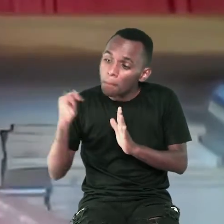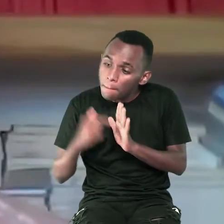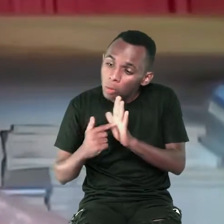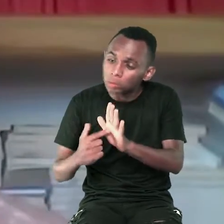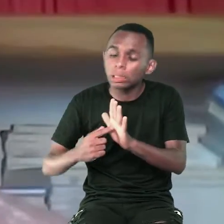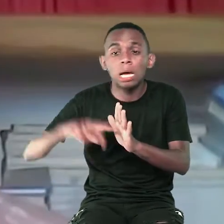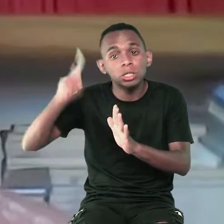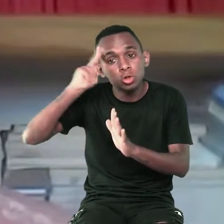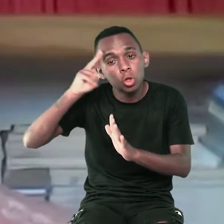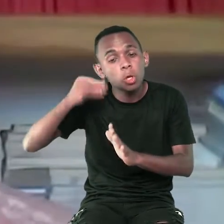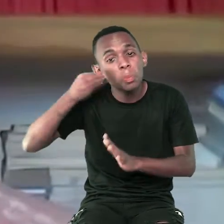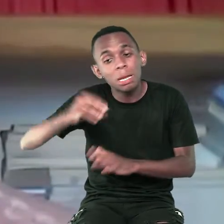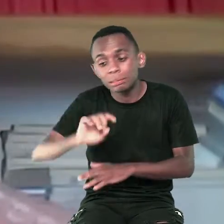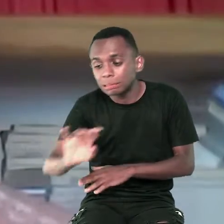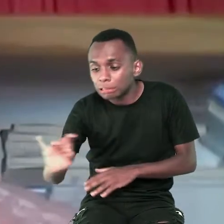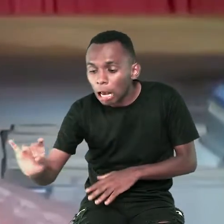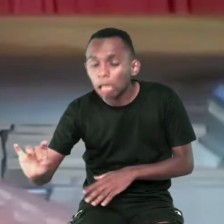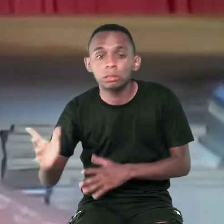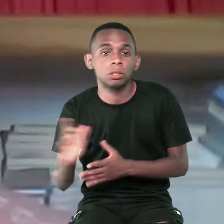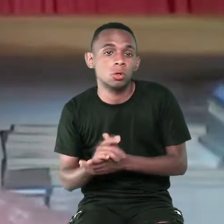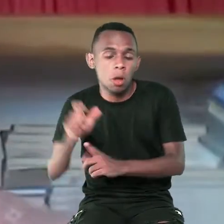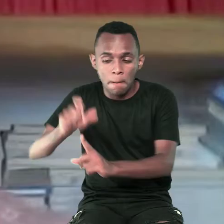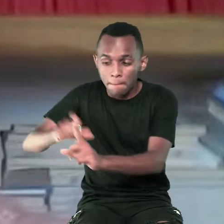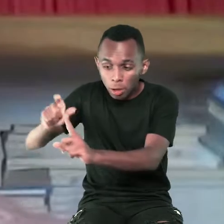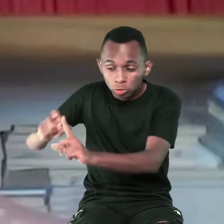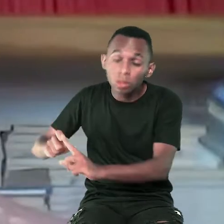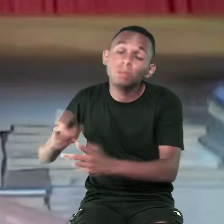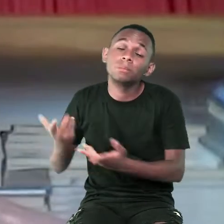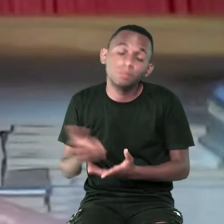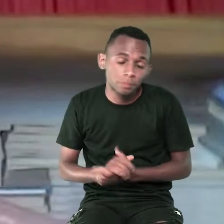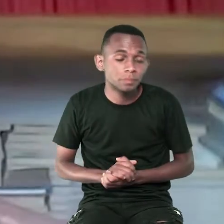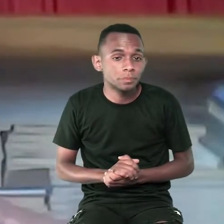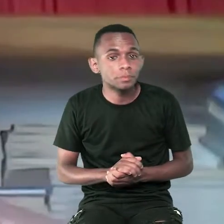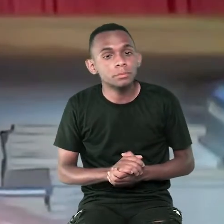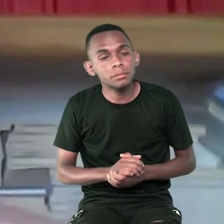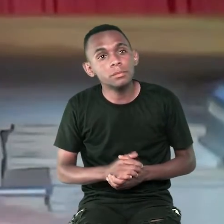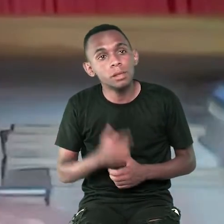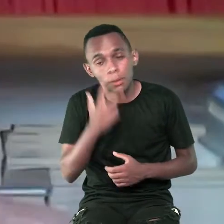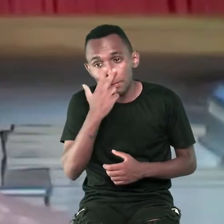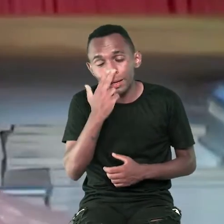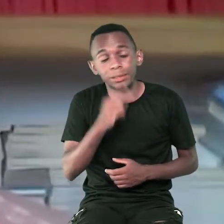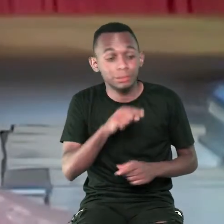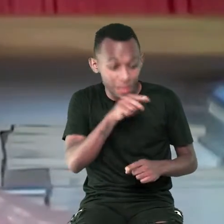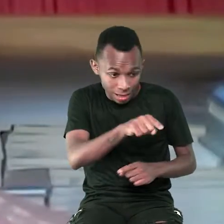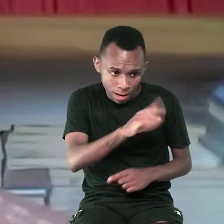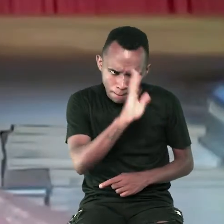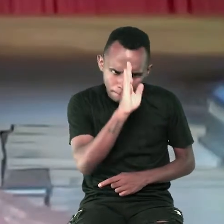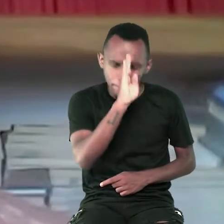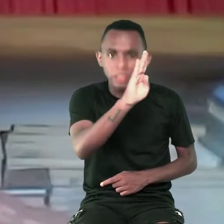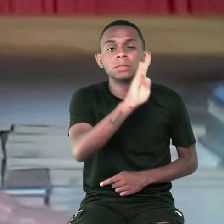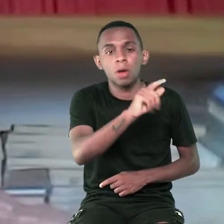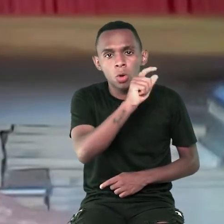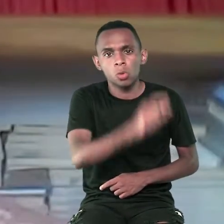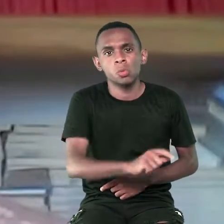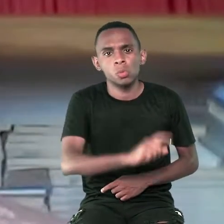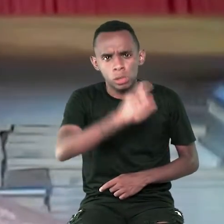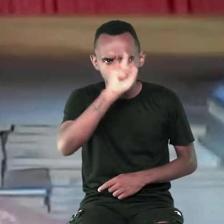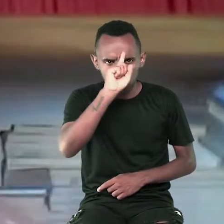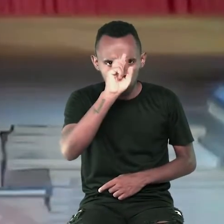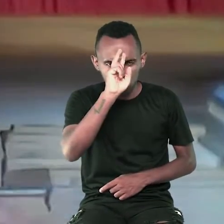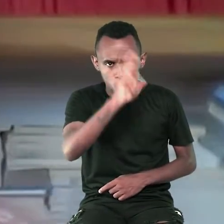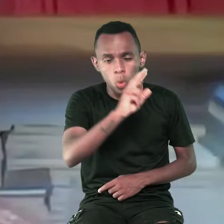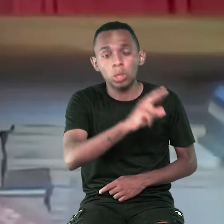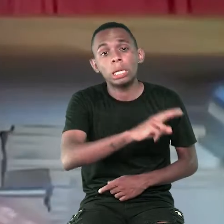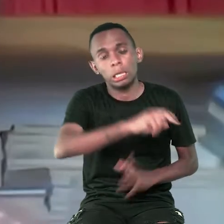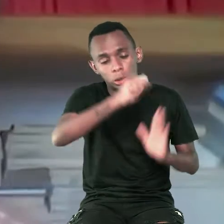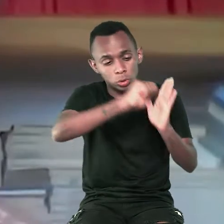delas. Então é como se essa personagem principal fosse a dona do livro e me cedesse espaço